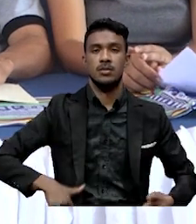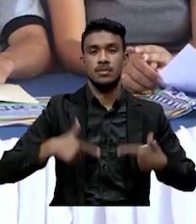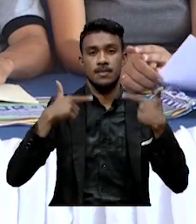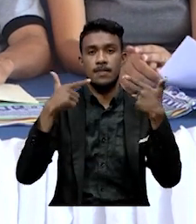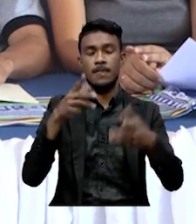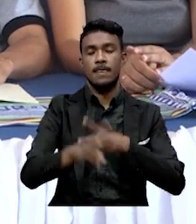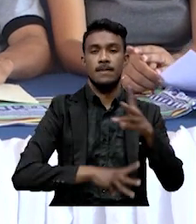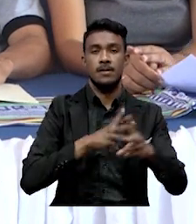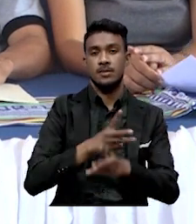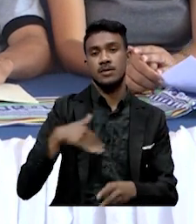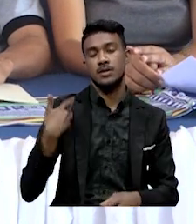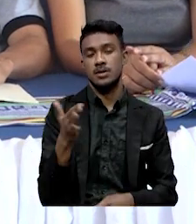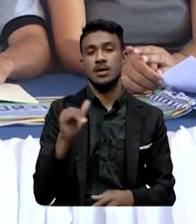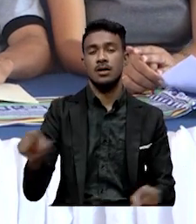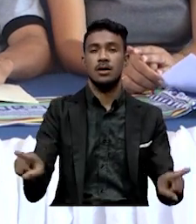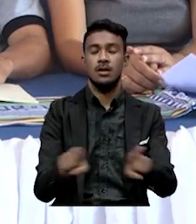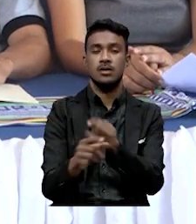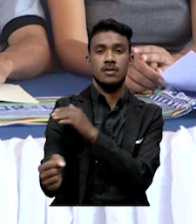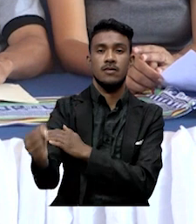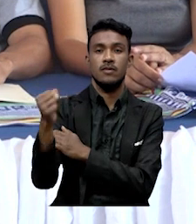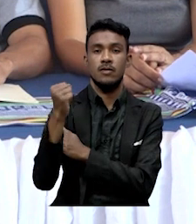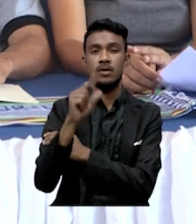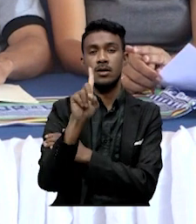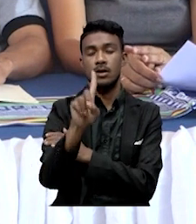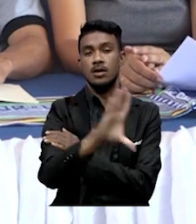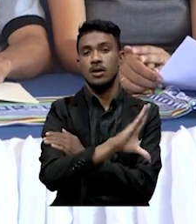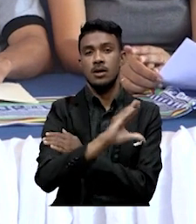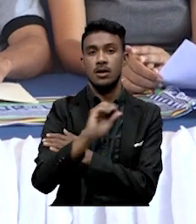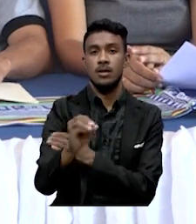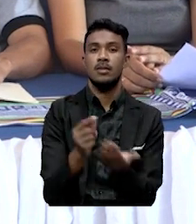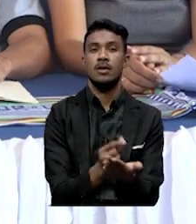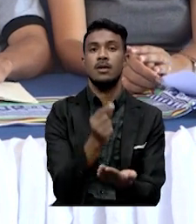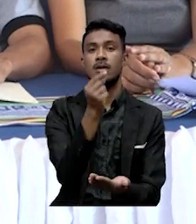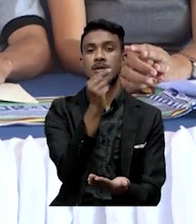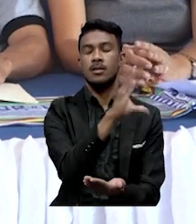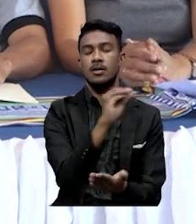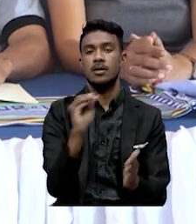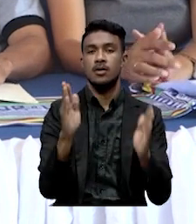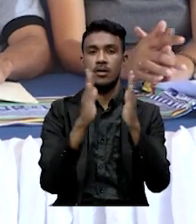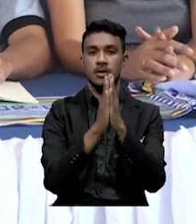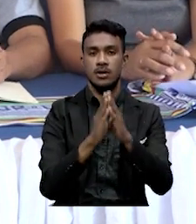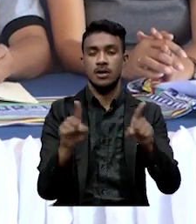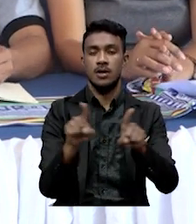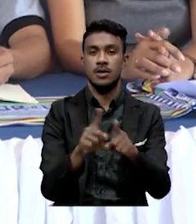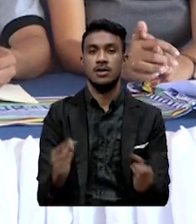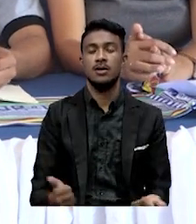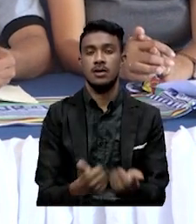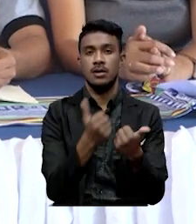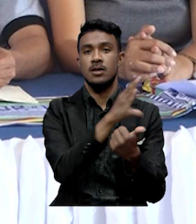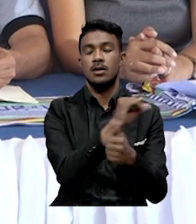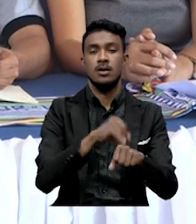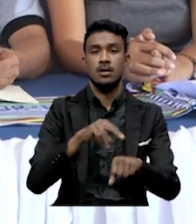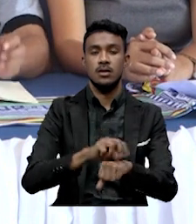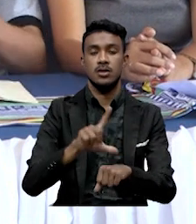dar ocasião forte da ba testemunho comunhão na oração hanesan evento internacional Jornada